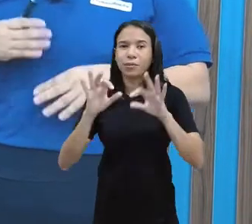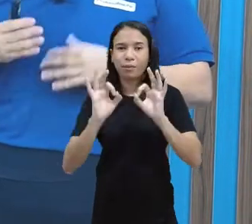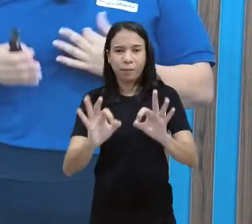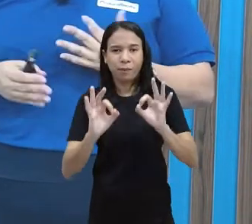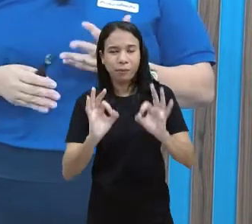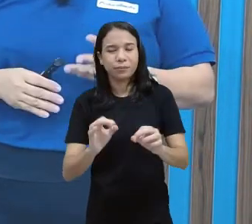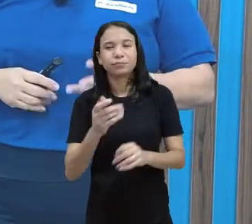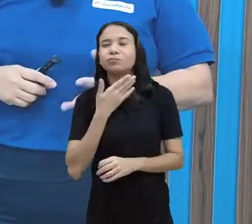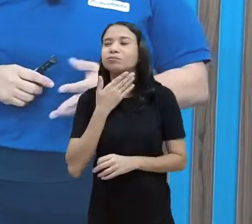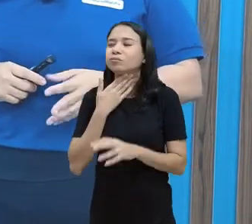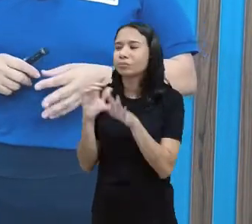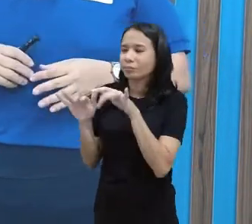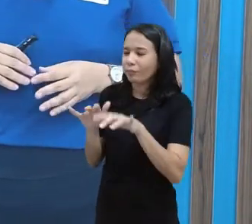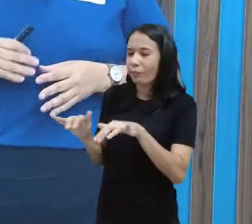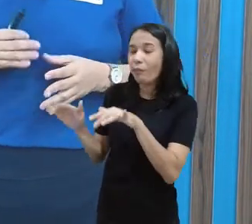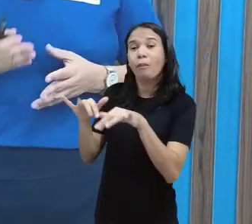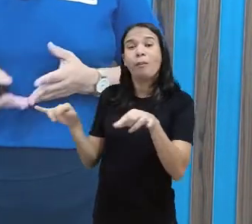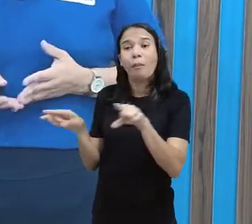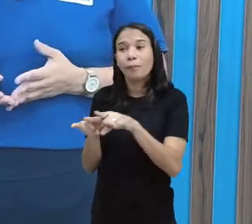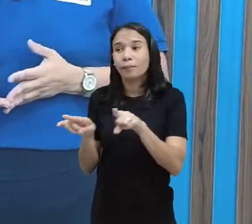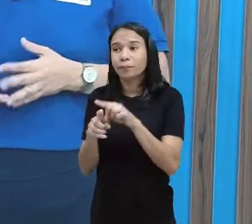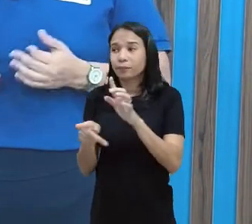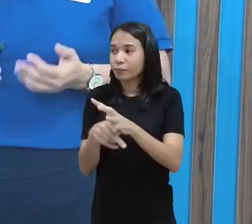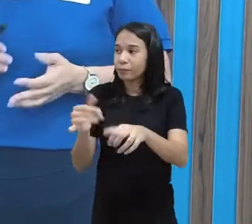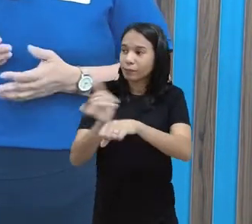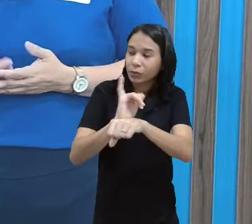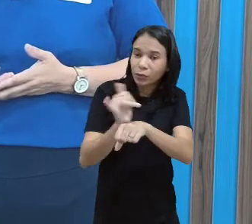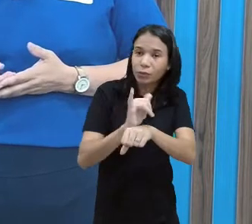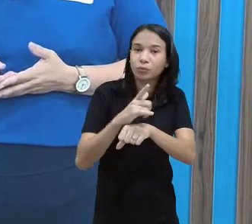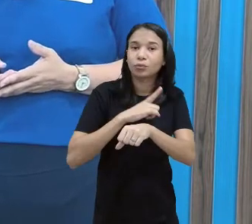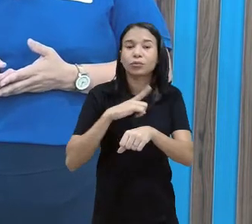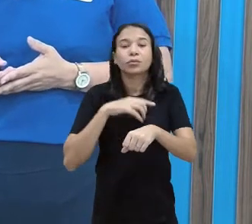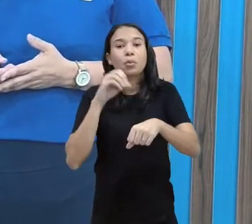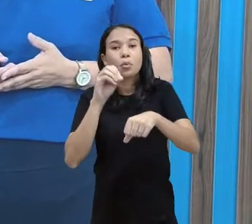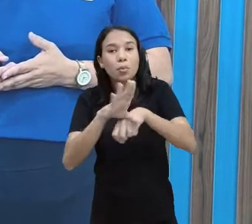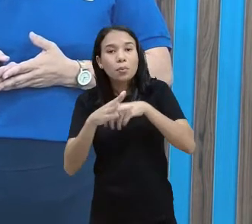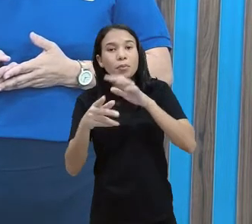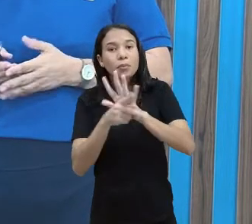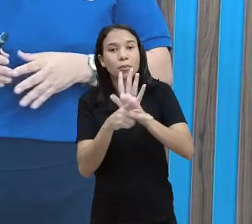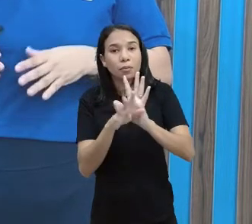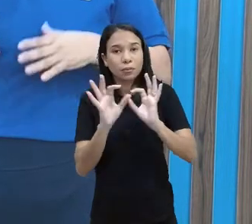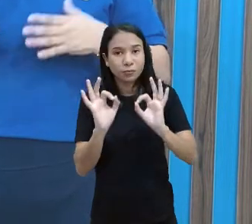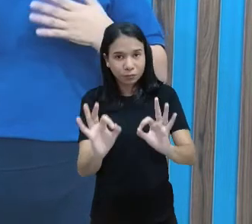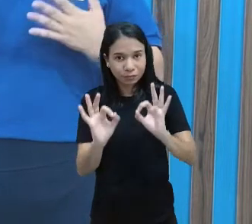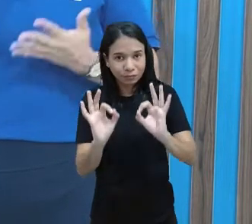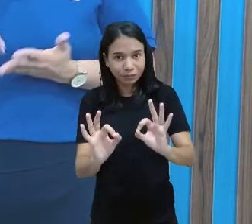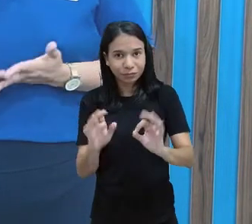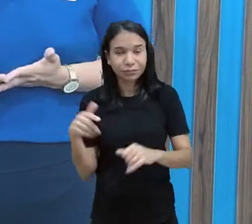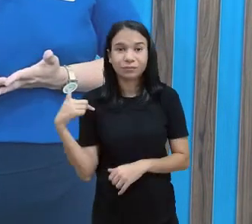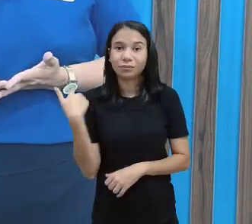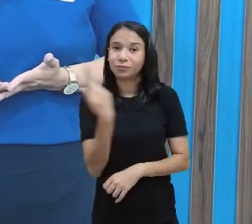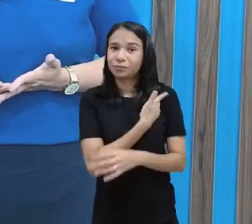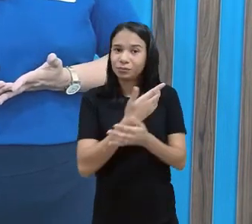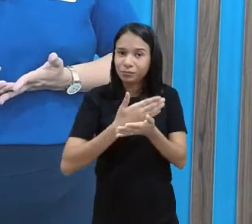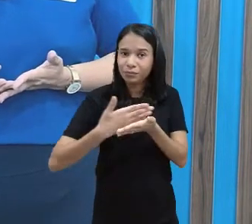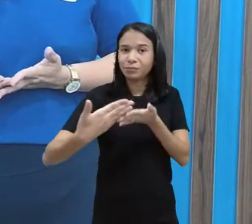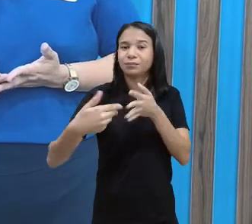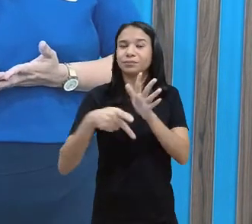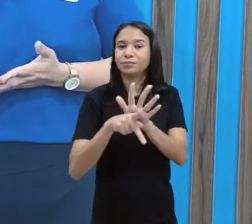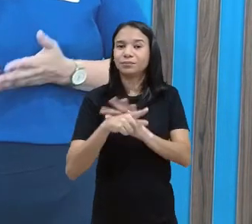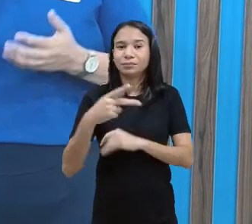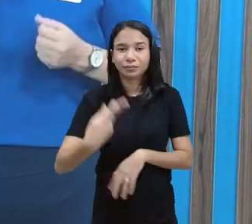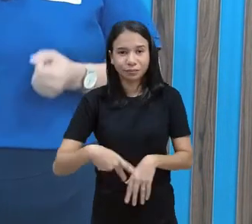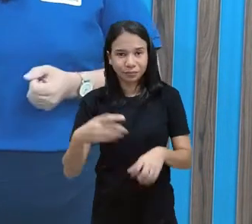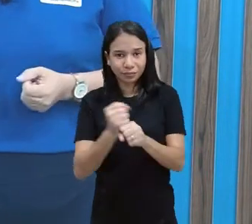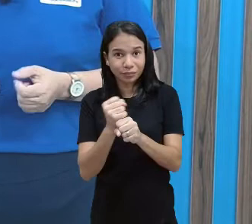No chat, também no YouTube, com comentários, tá bom? Então, vamos começar essa jornada esse